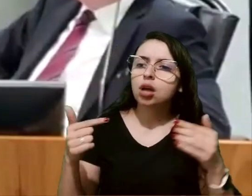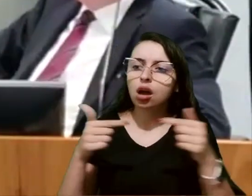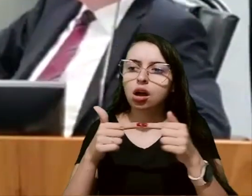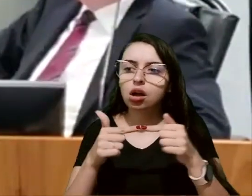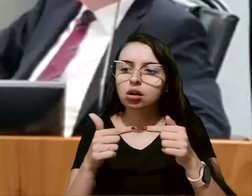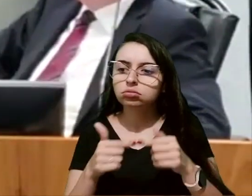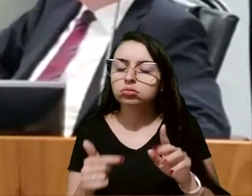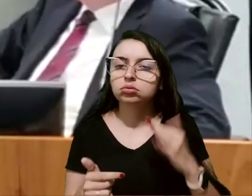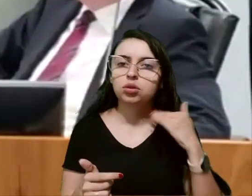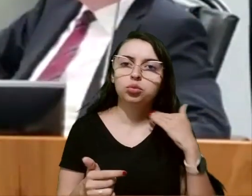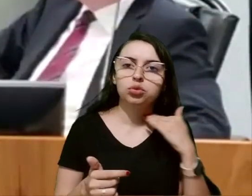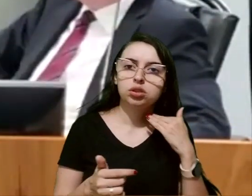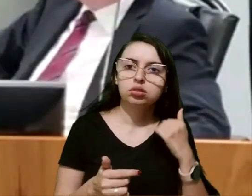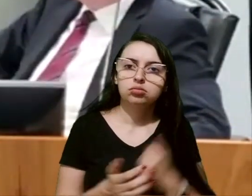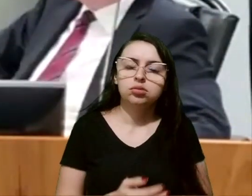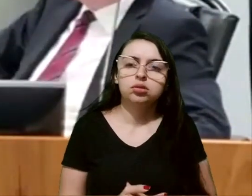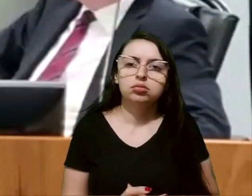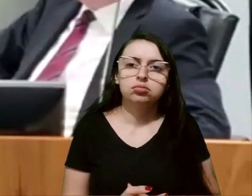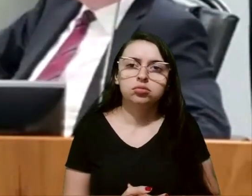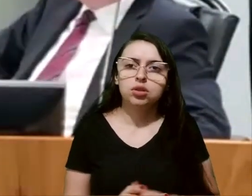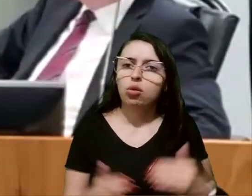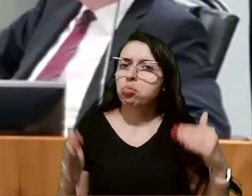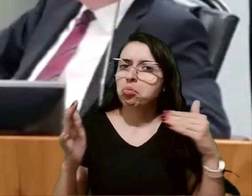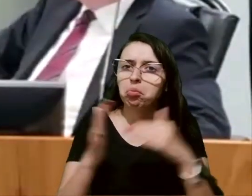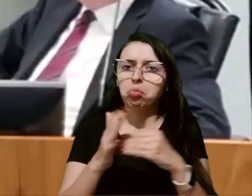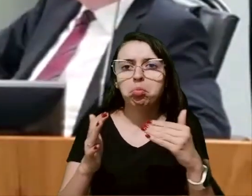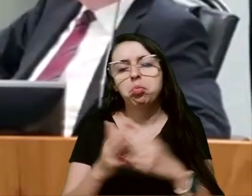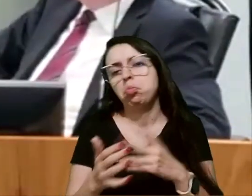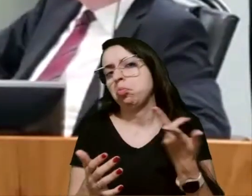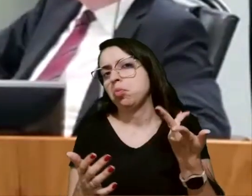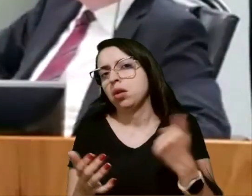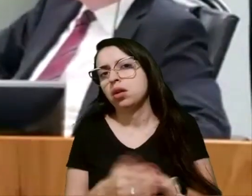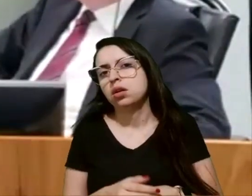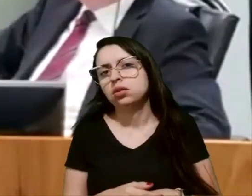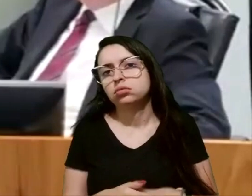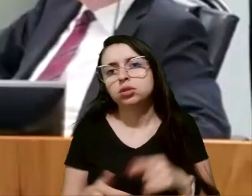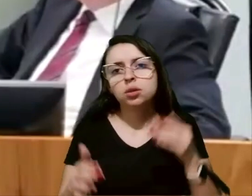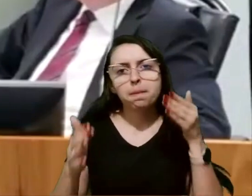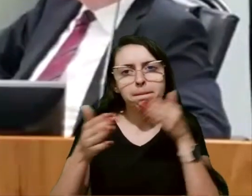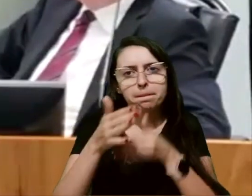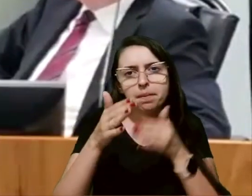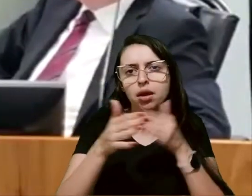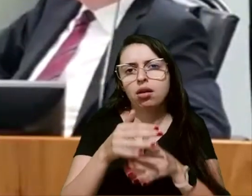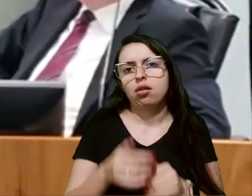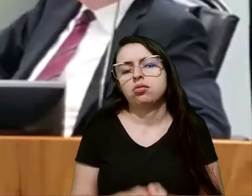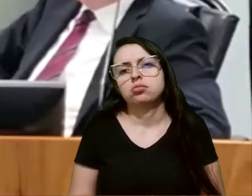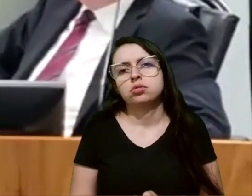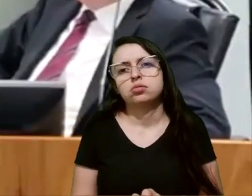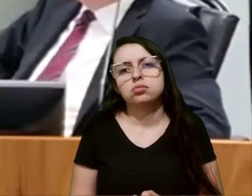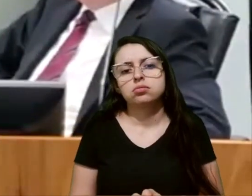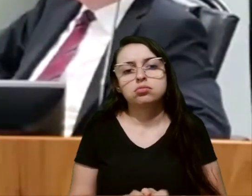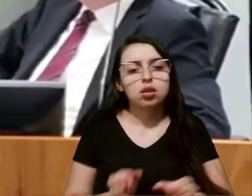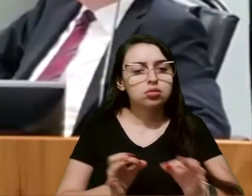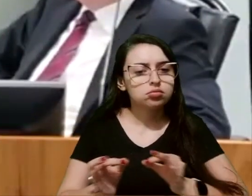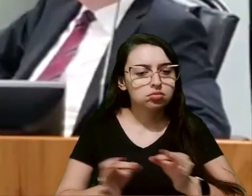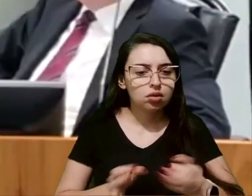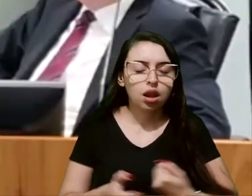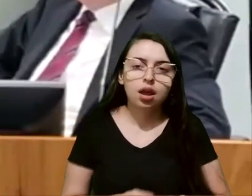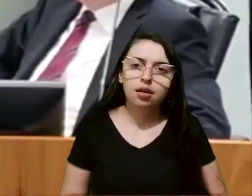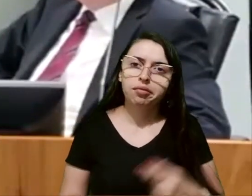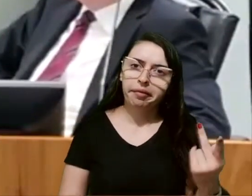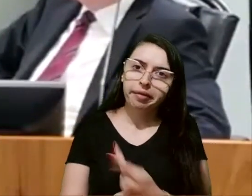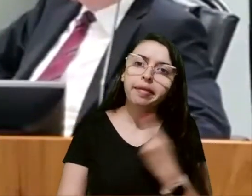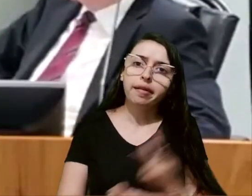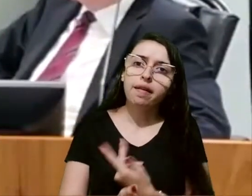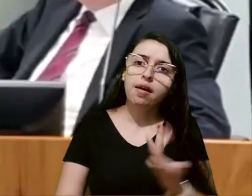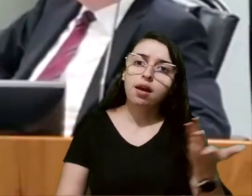juiz, e eu não tô tendo, porque tem um burocrata lá dentro, né, que inacessível, que eu não consigo articular e